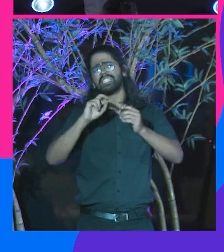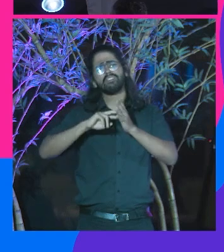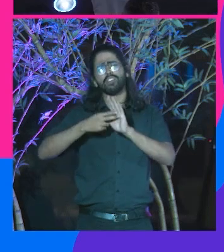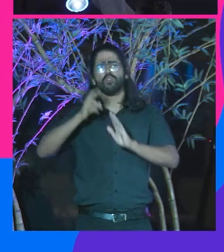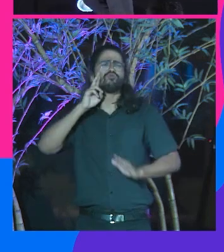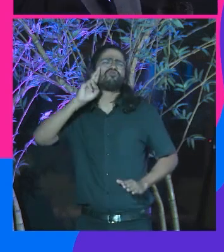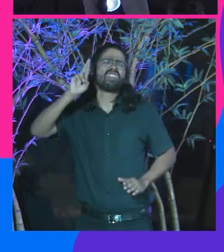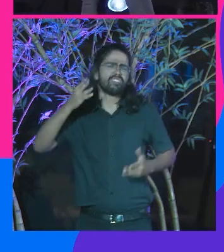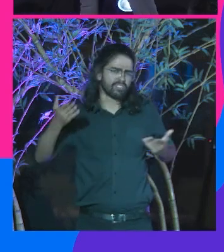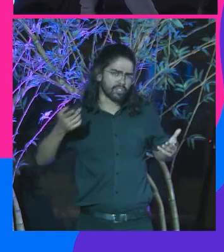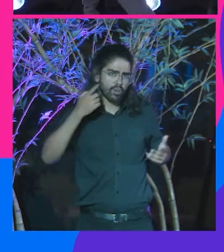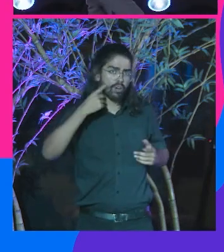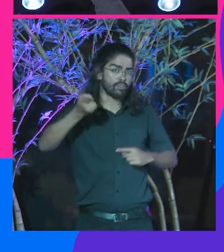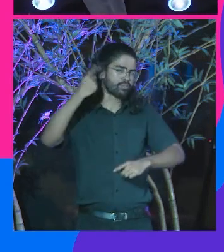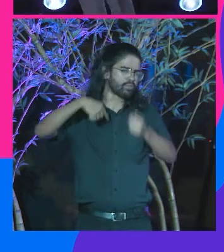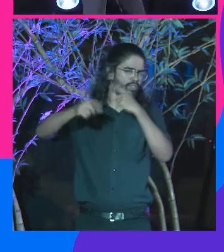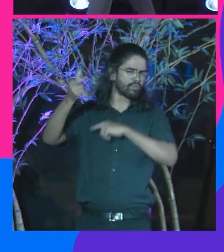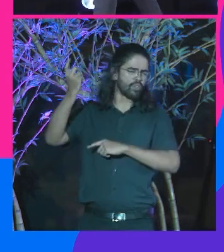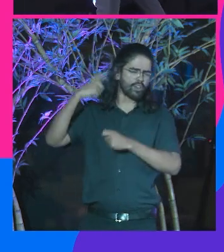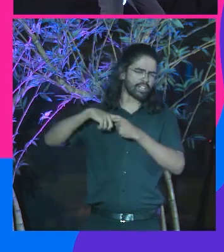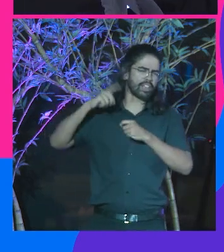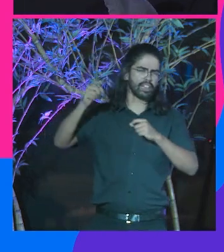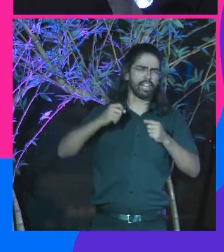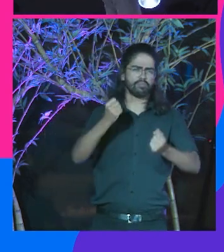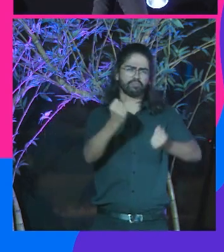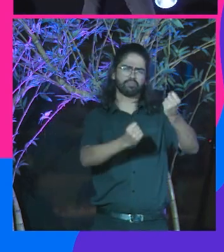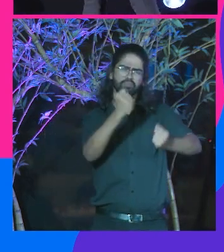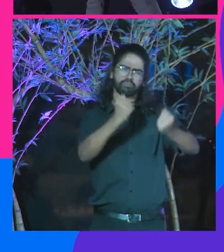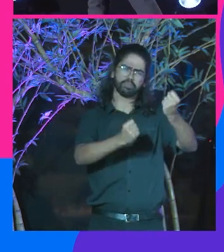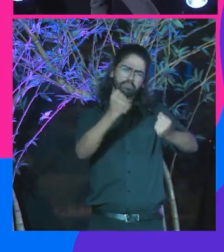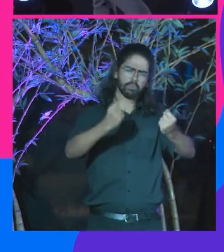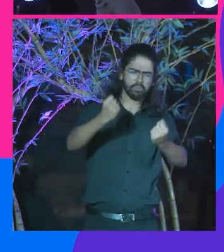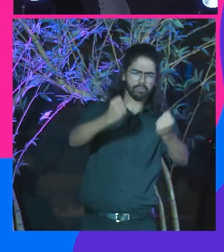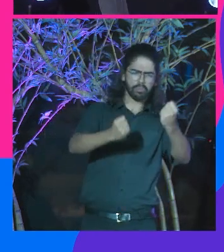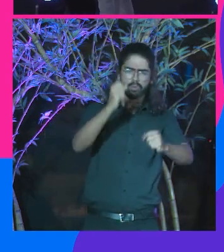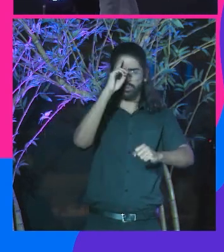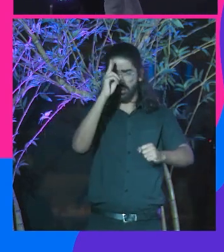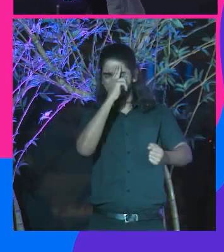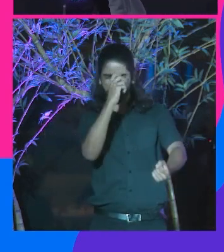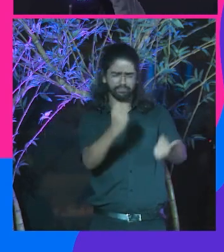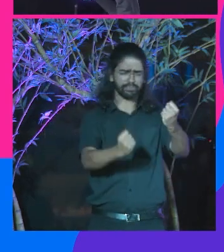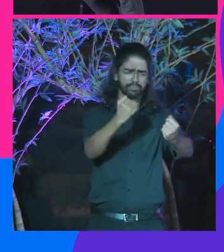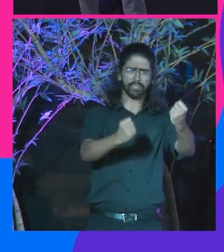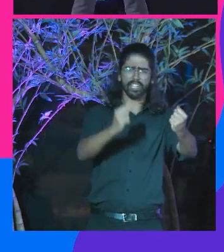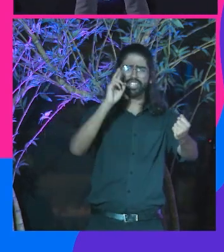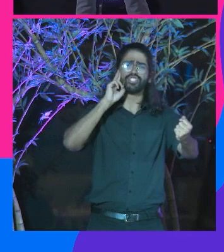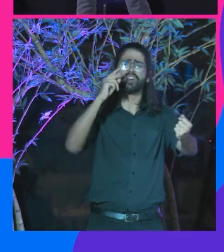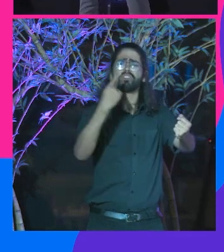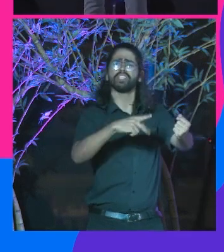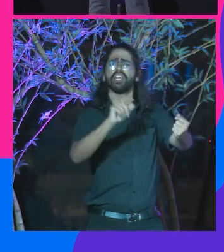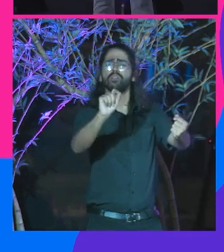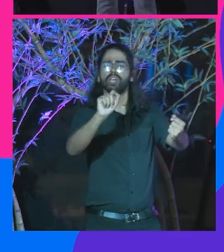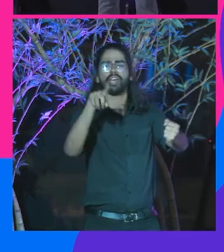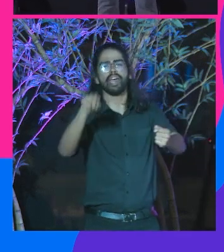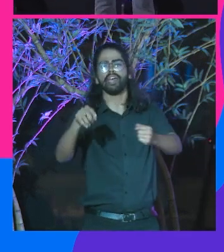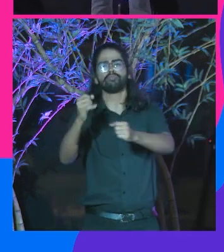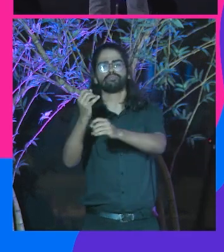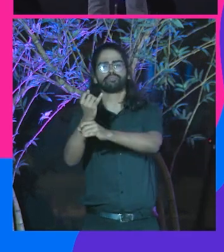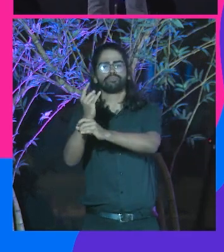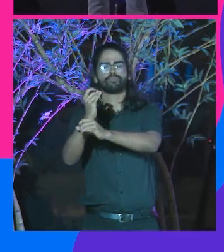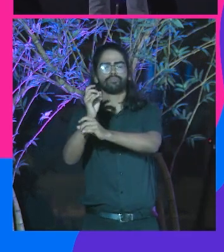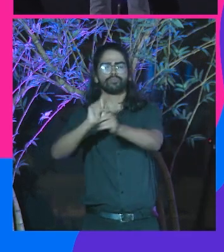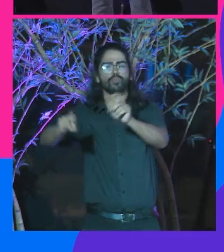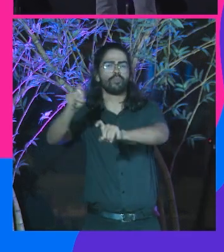Vamos voltar lá no motorista de aplicativo. Quem que é o chefe do motorista de aplicativo? O algoritmo.